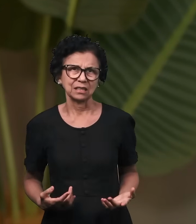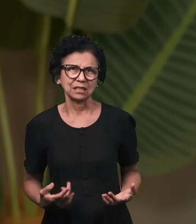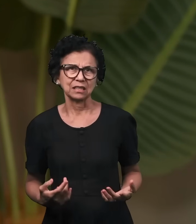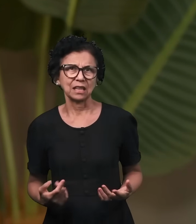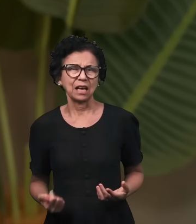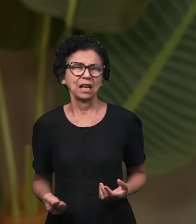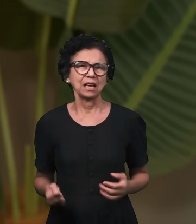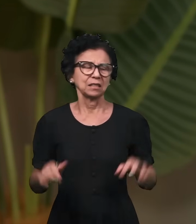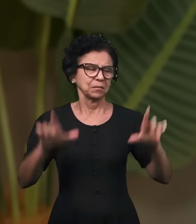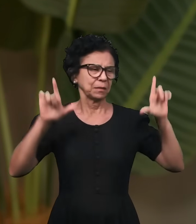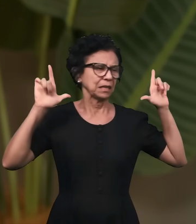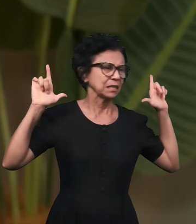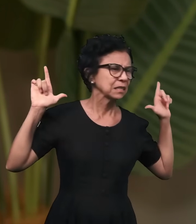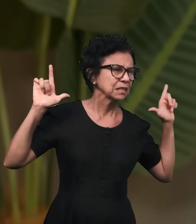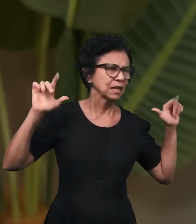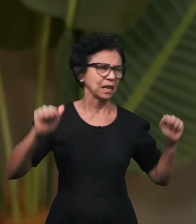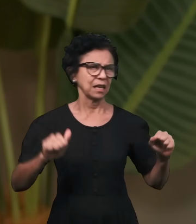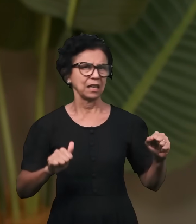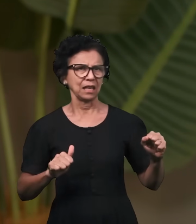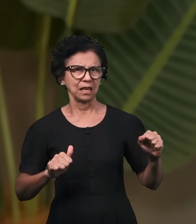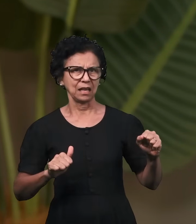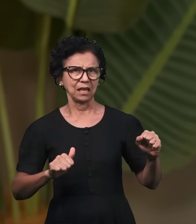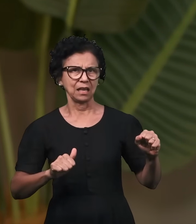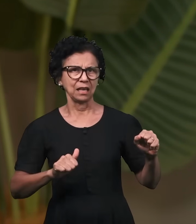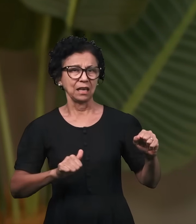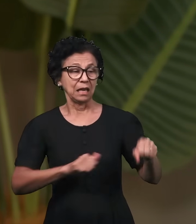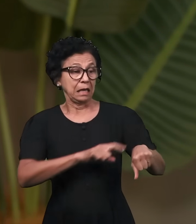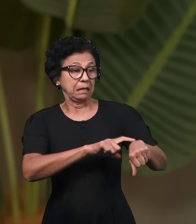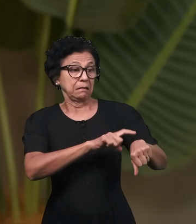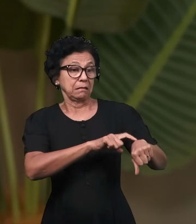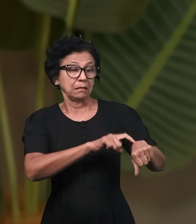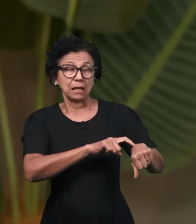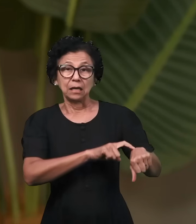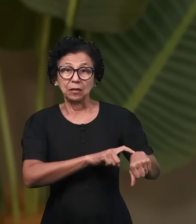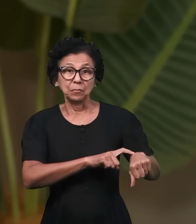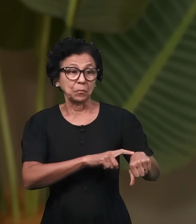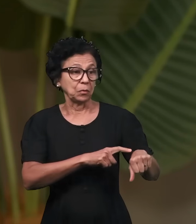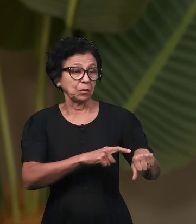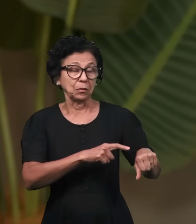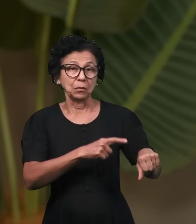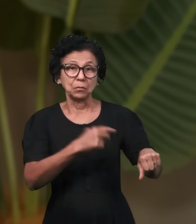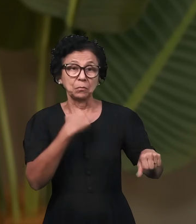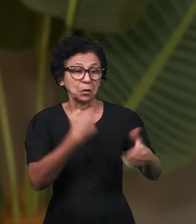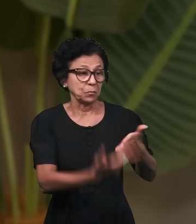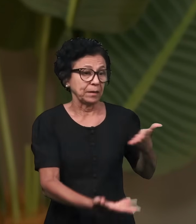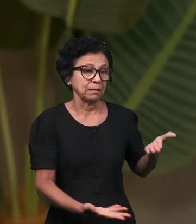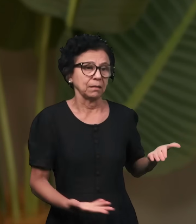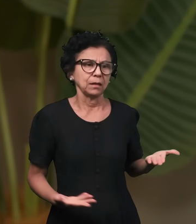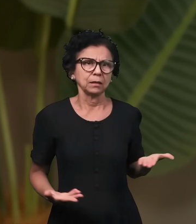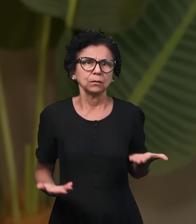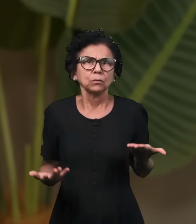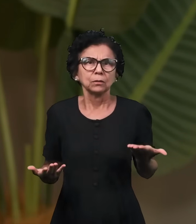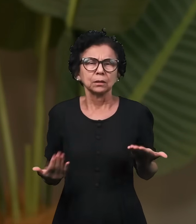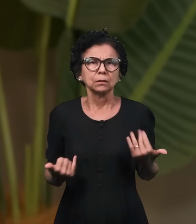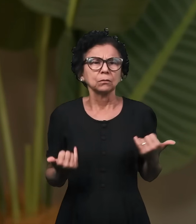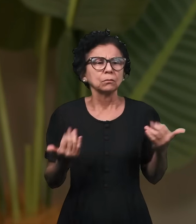produzir mais, você não perder tempo e aquela coisa. Mas para onde? Então, aqui no Salmo 1º,